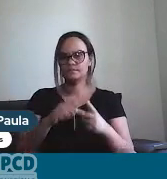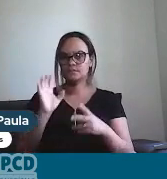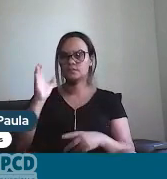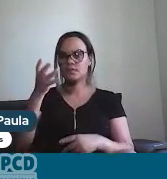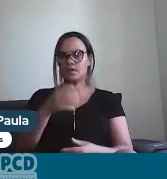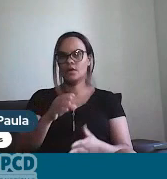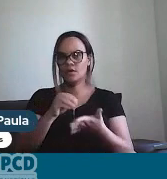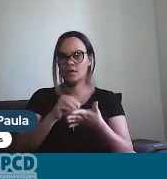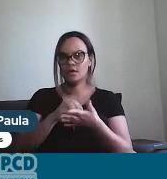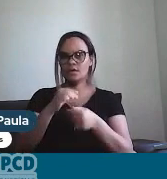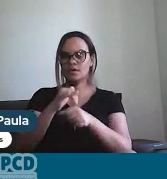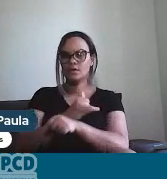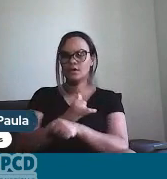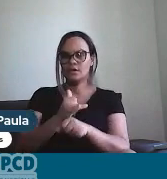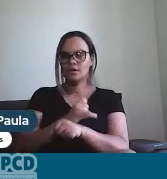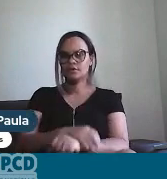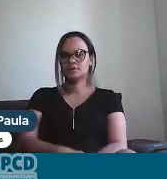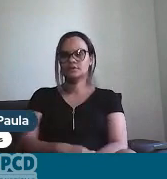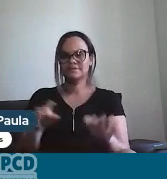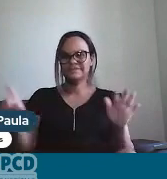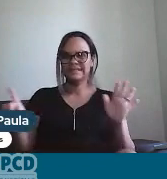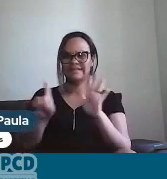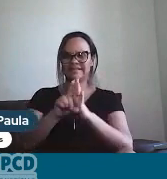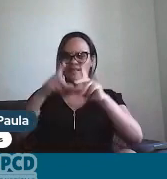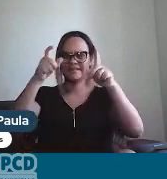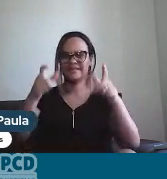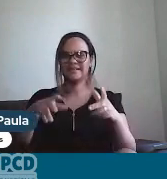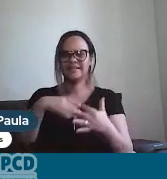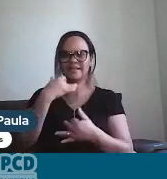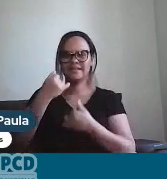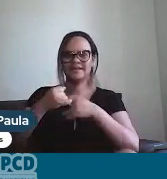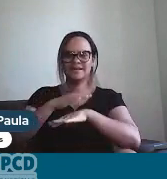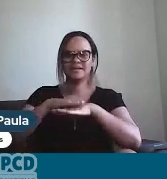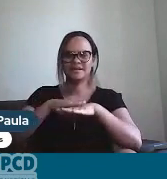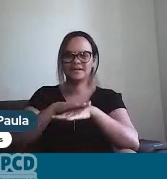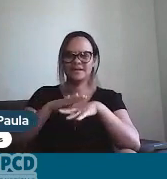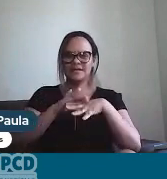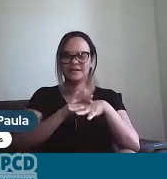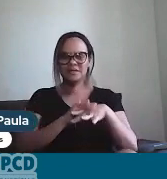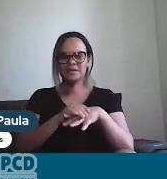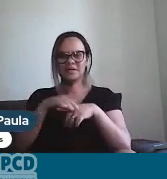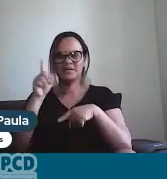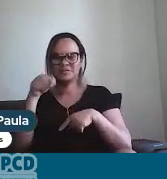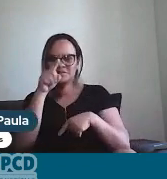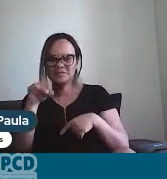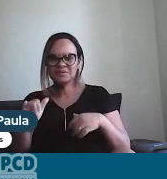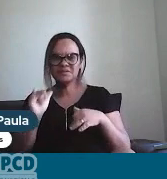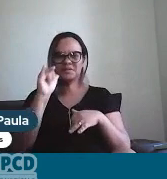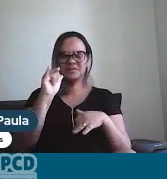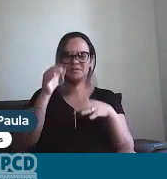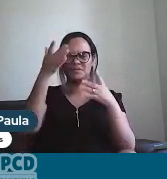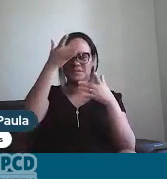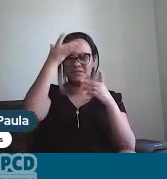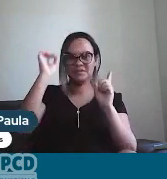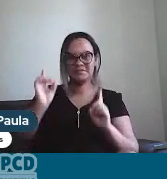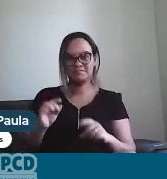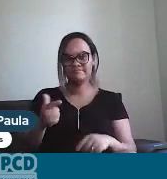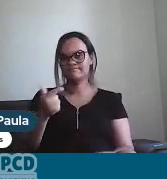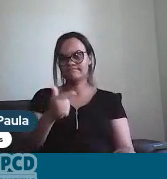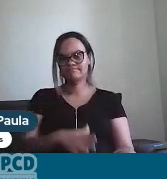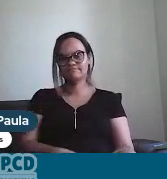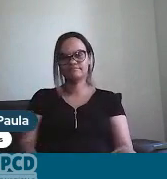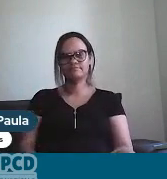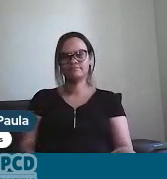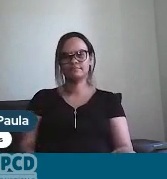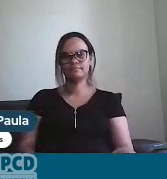por falta de instrumento é um monte de lei local falando que a doença X ou que a doença Y não são consideradas deficiência. Né? Até saiu